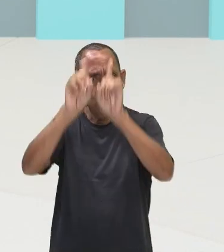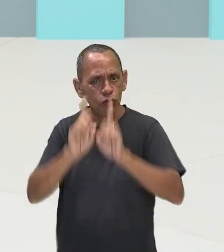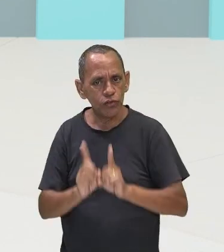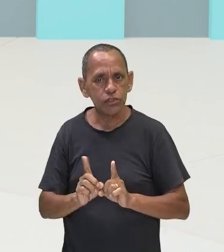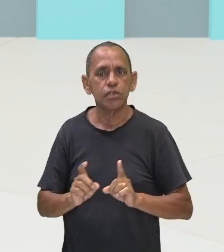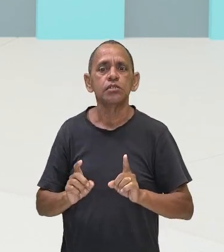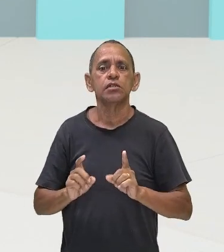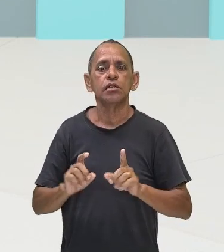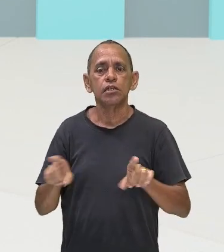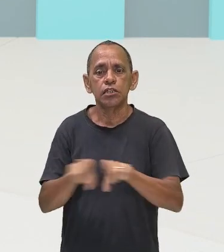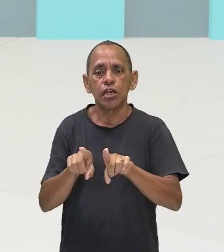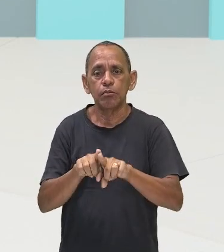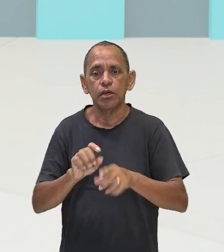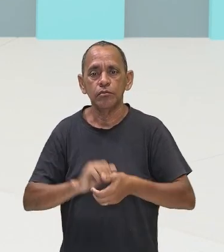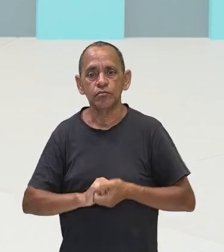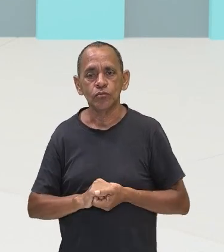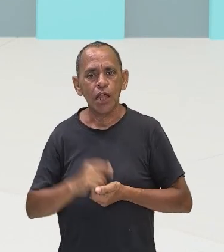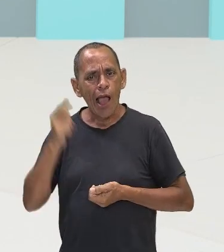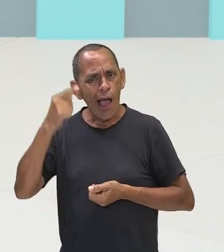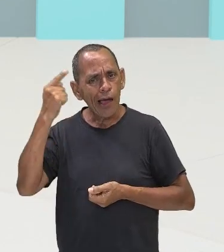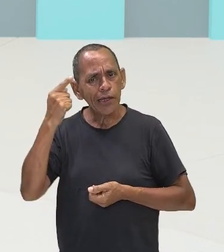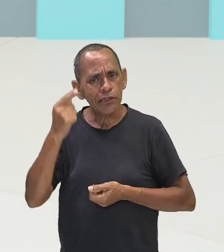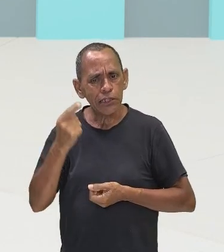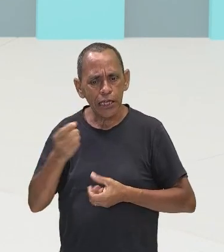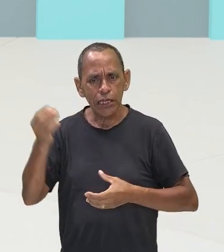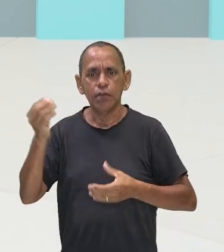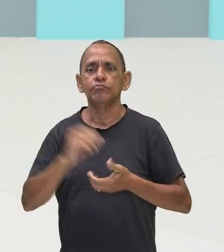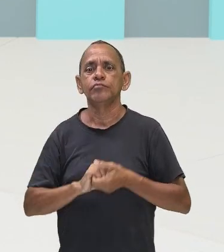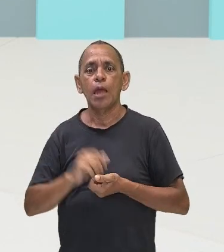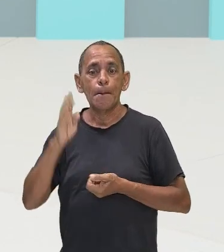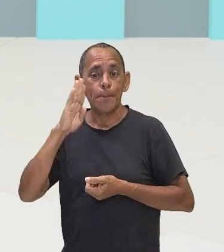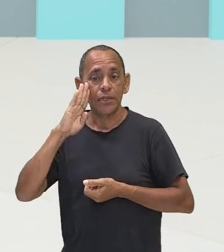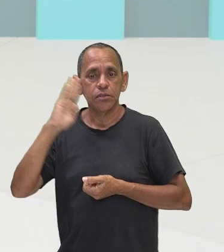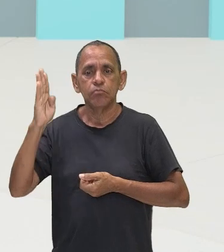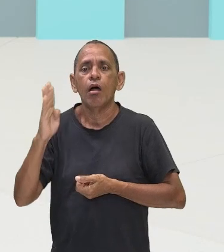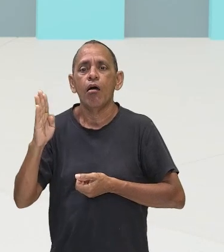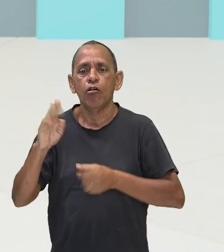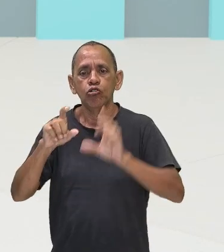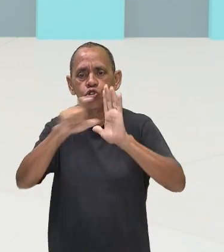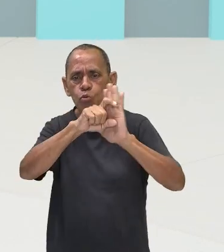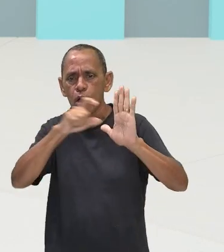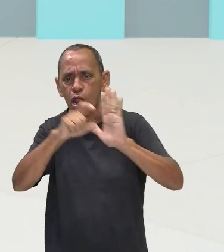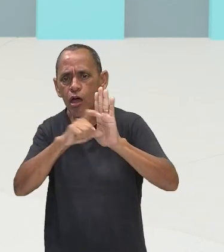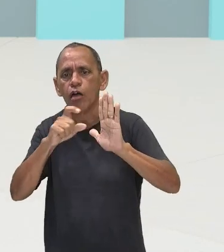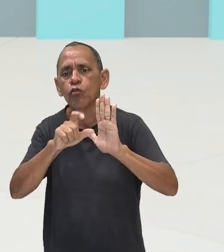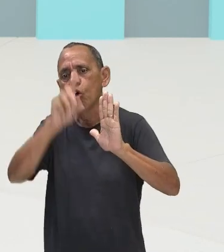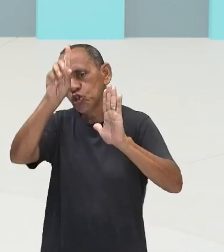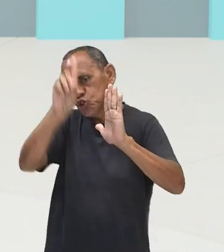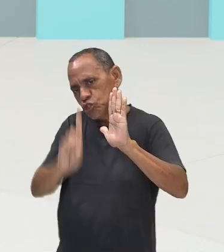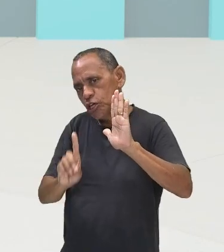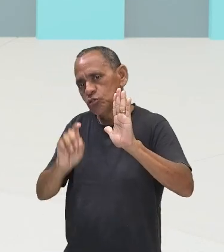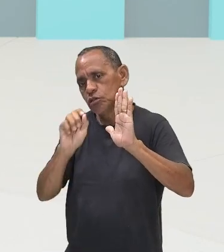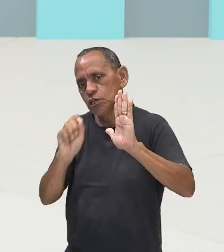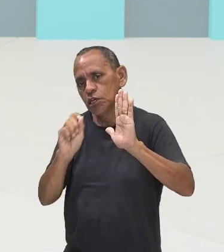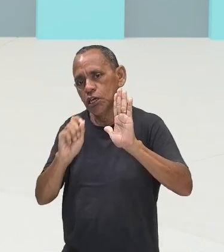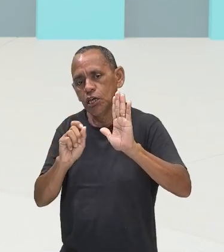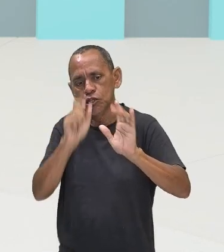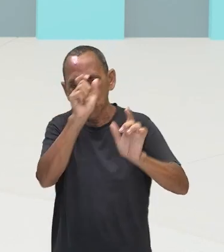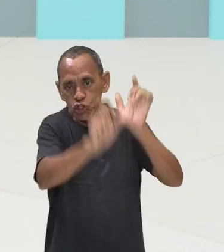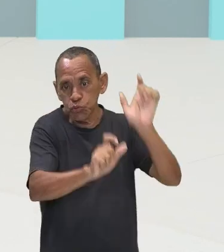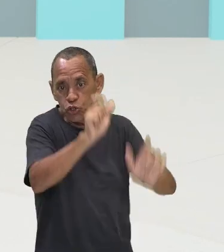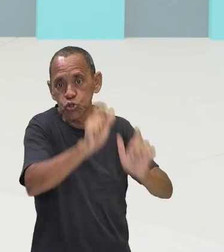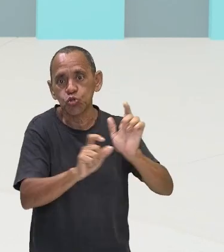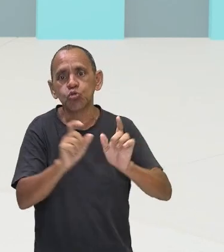ideia núcleo. Olha, a ideia núcleo do parágrafo é o direito para as pessoas com deficiência. Beleza, eu entendi isso,